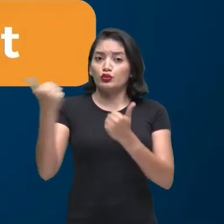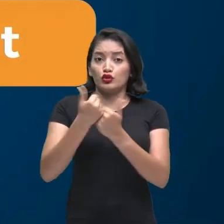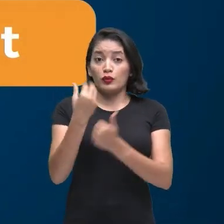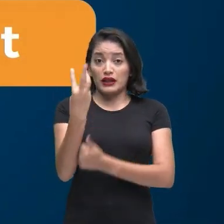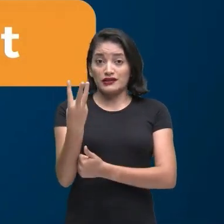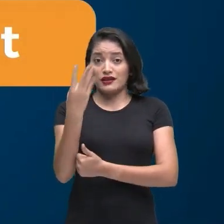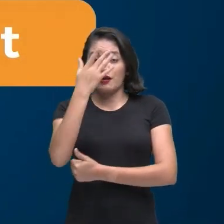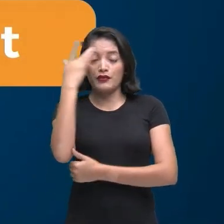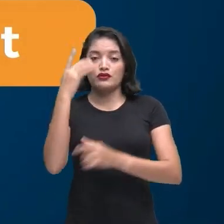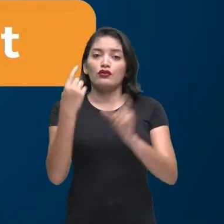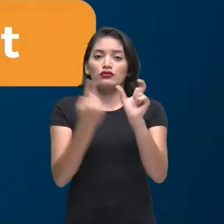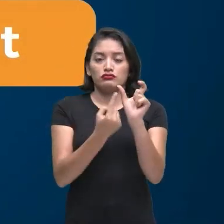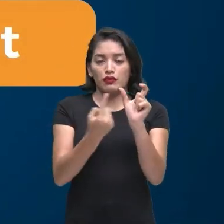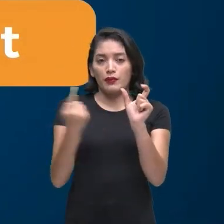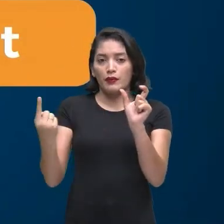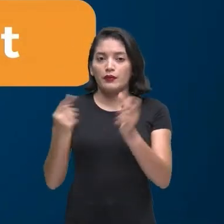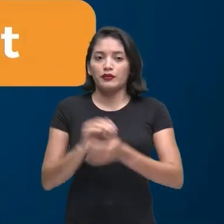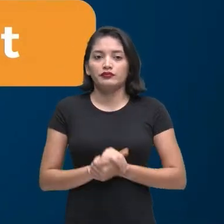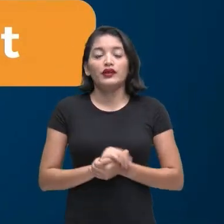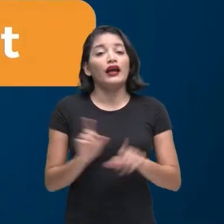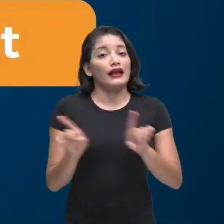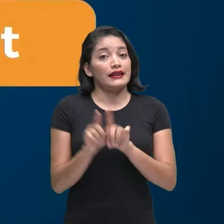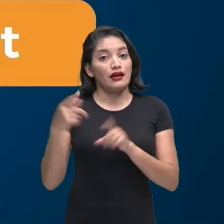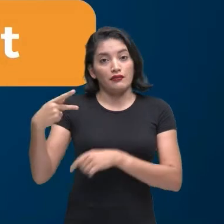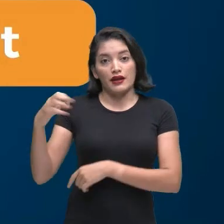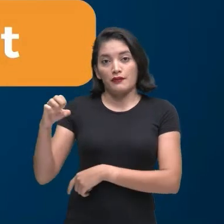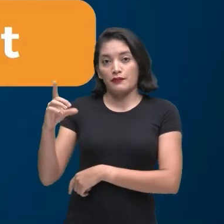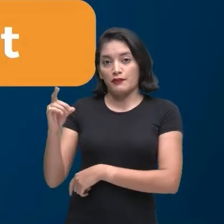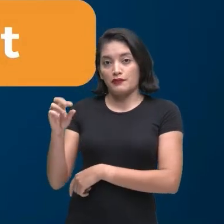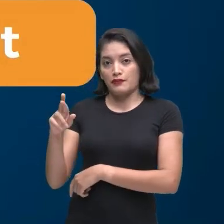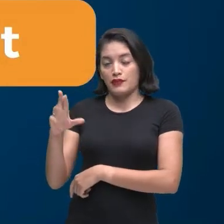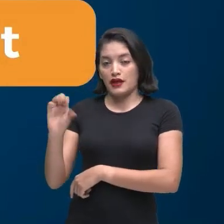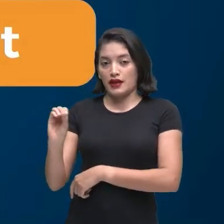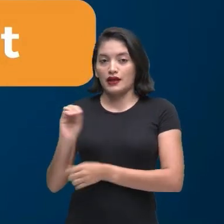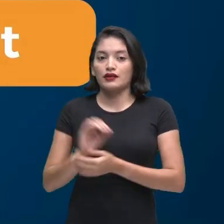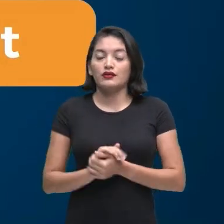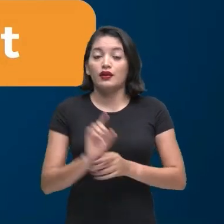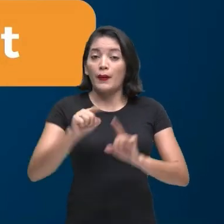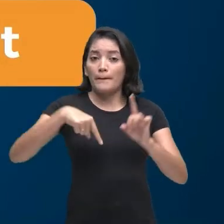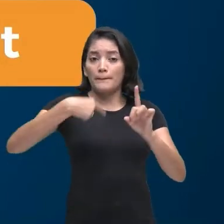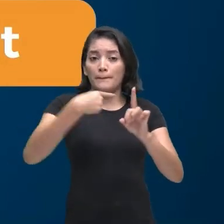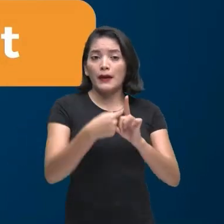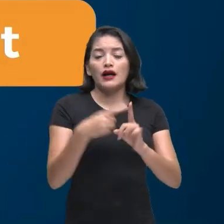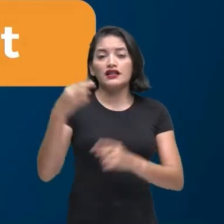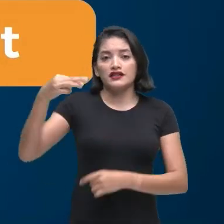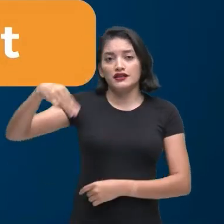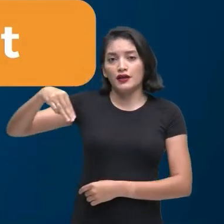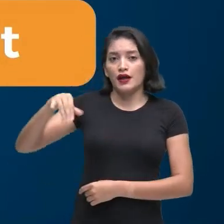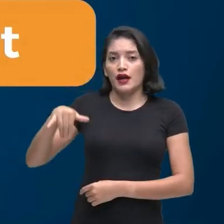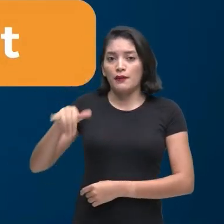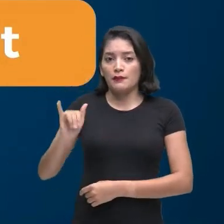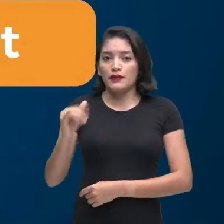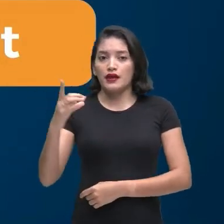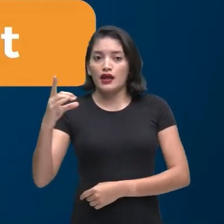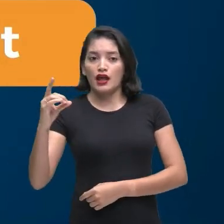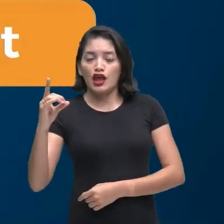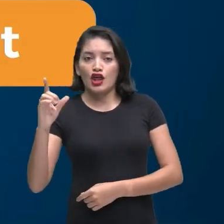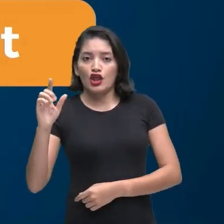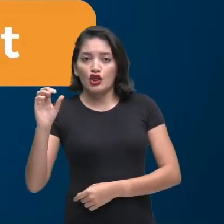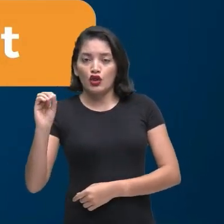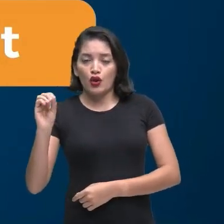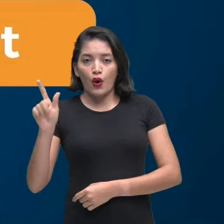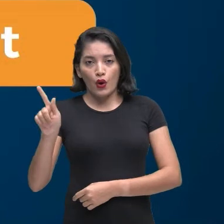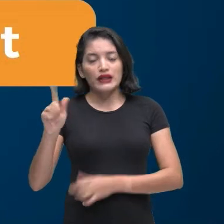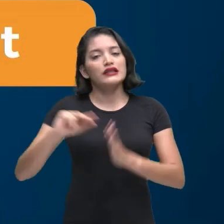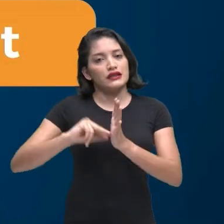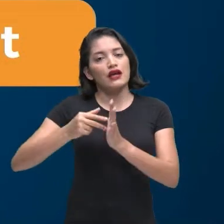Pedro e Pedro é o está My dog is meu cachorro é ou está